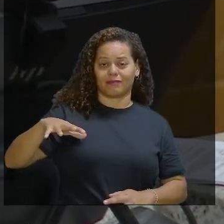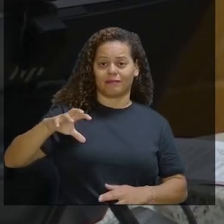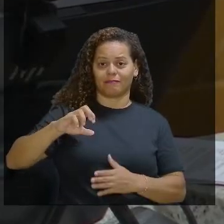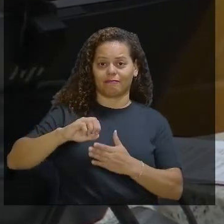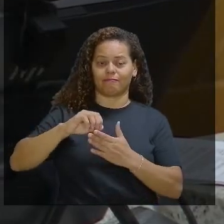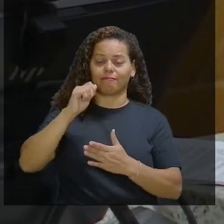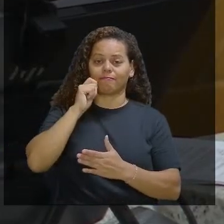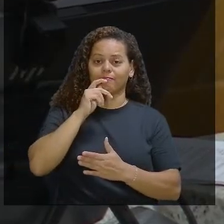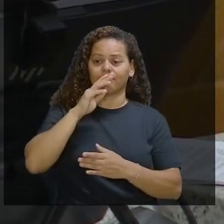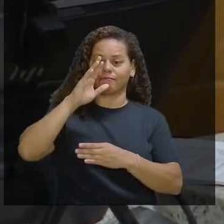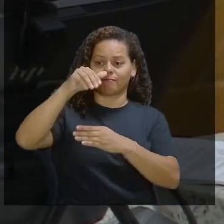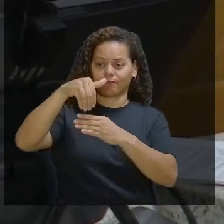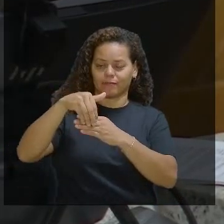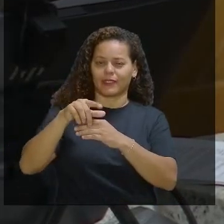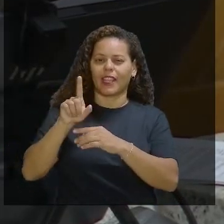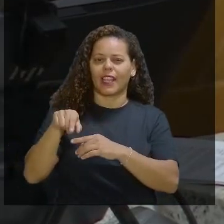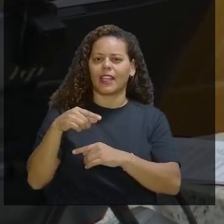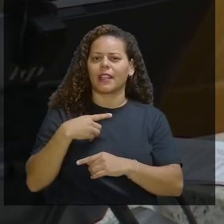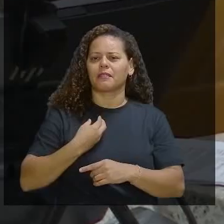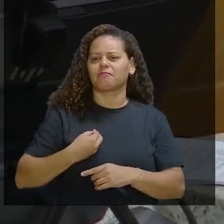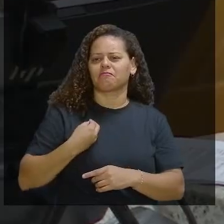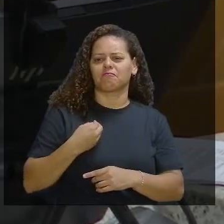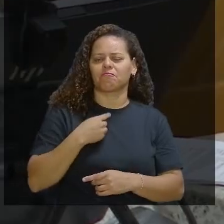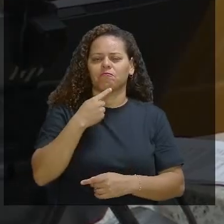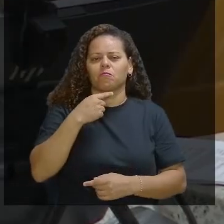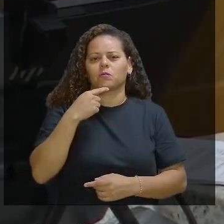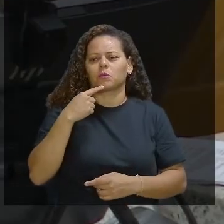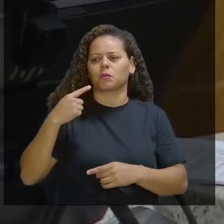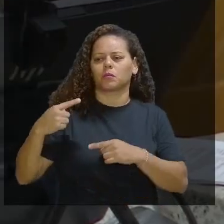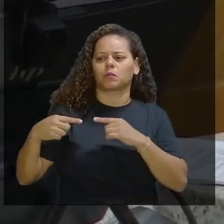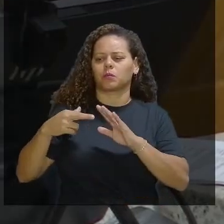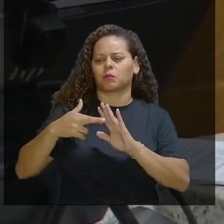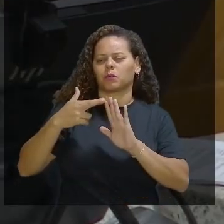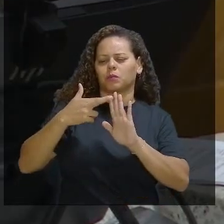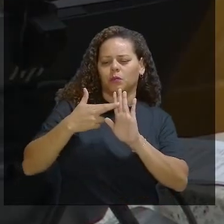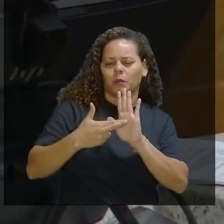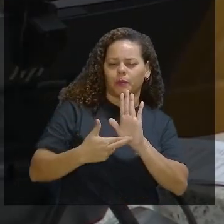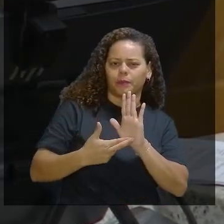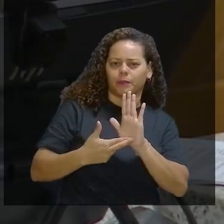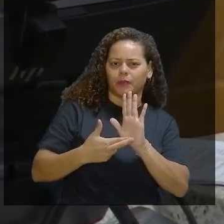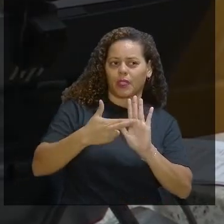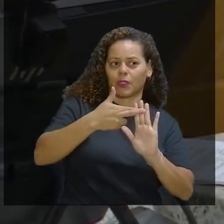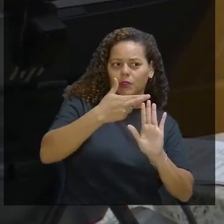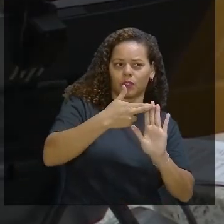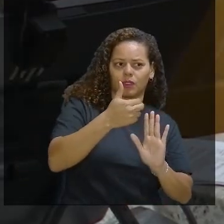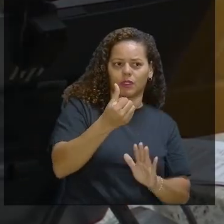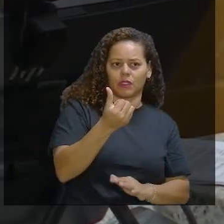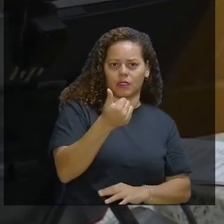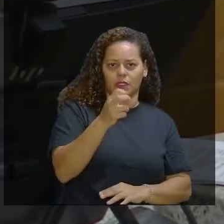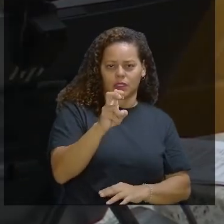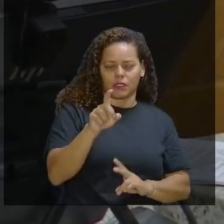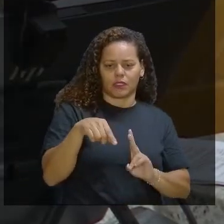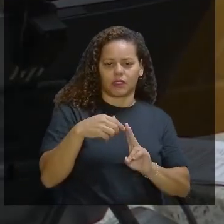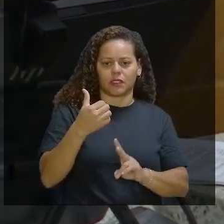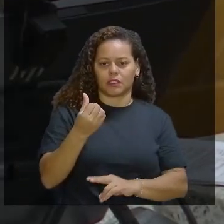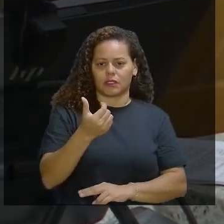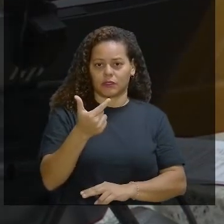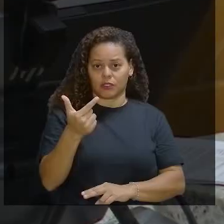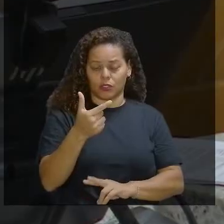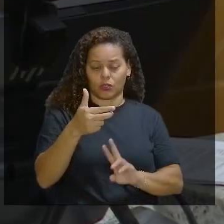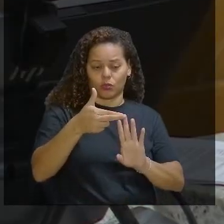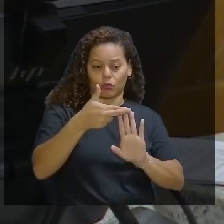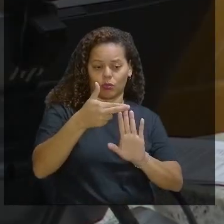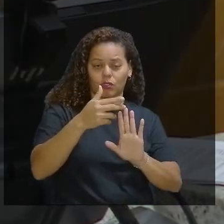Macapá, considerando a existência de possíveis conflitos normativos entre as resoluções 615 e 622, ambas